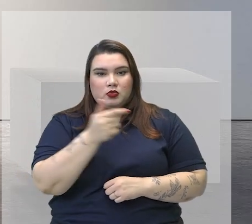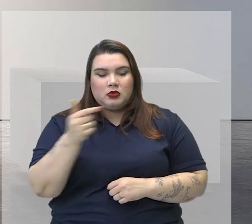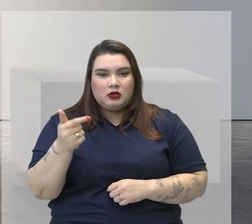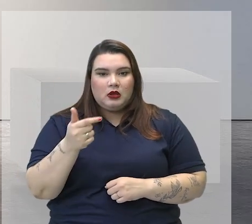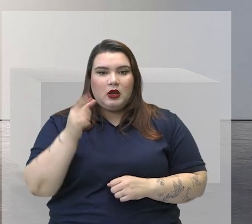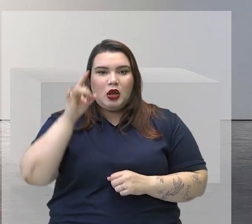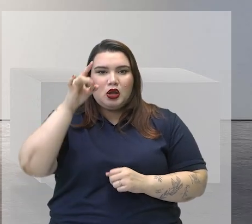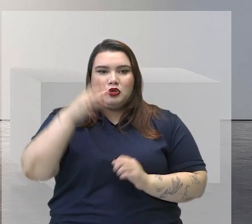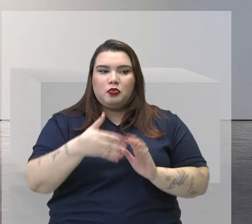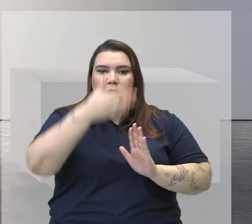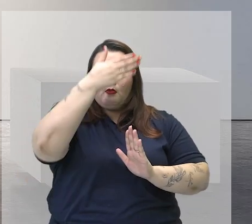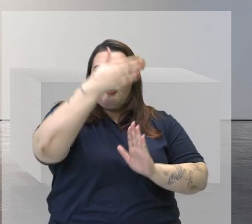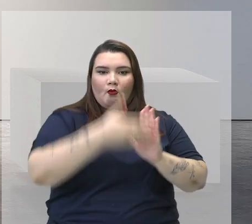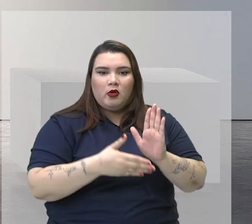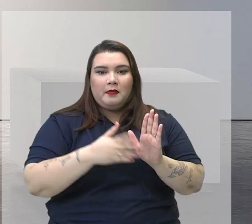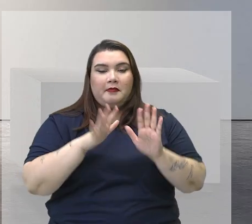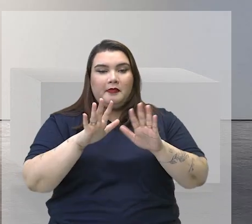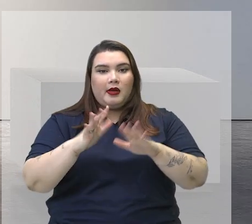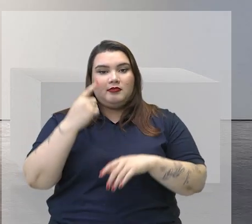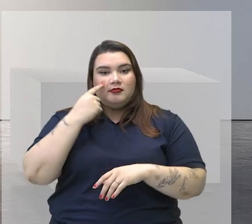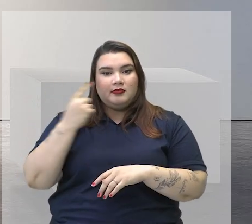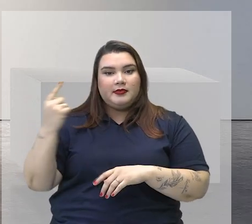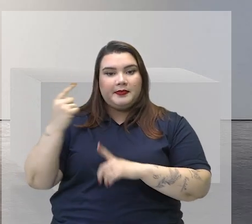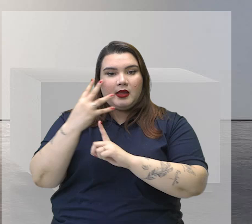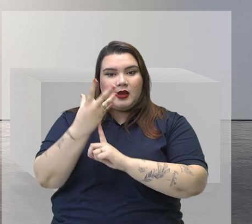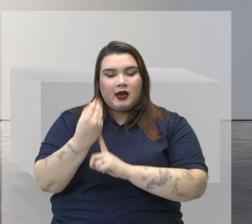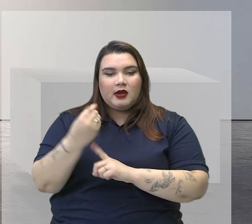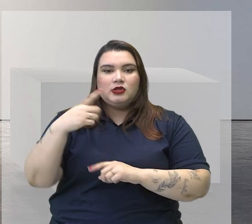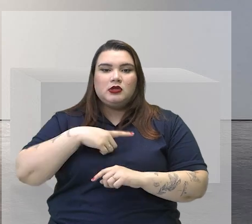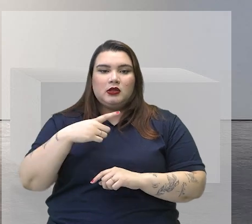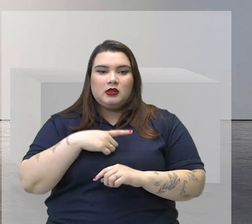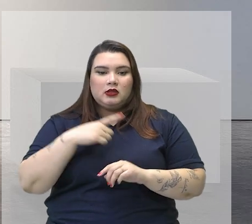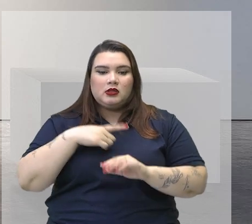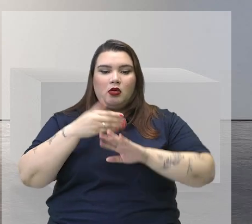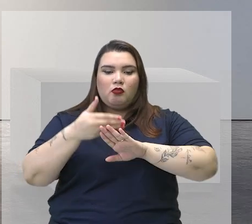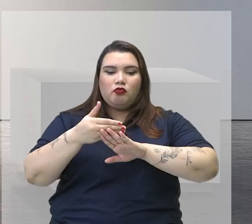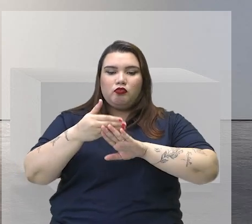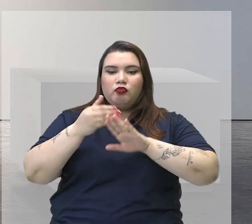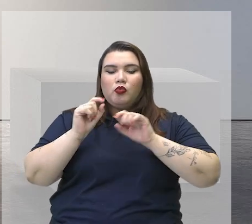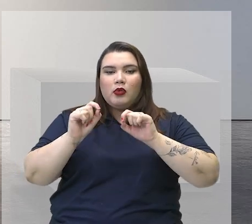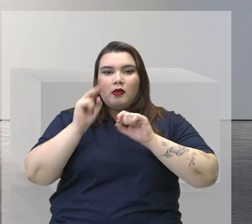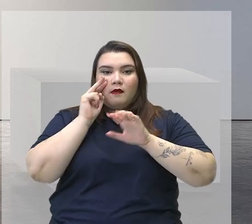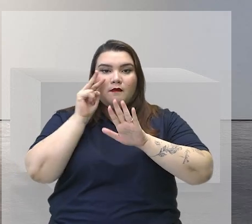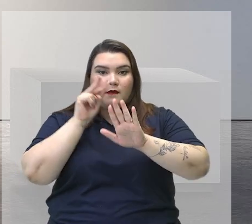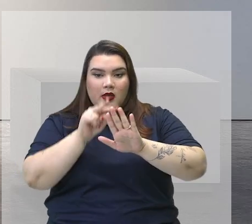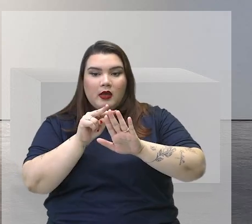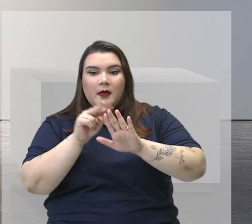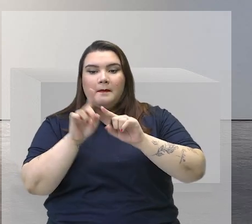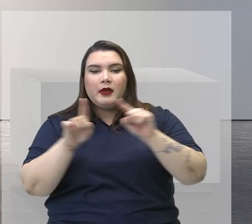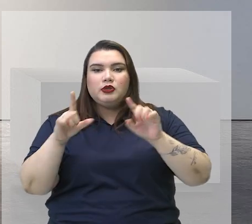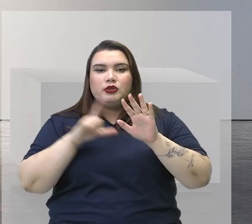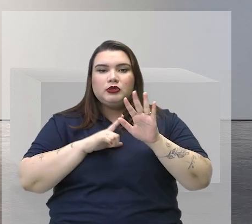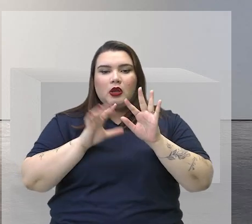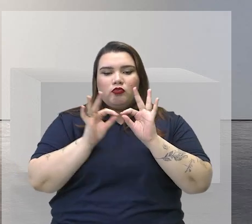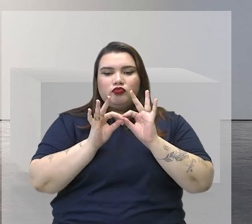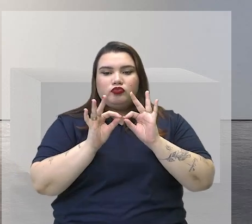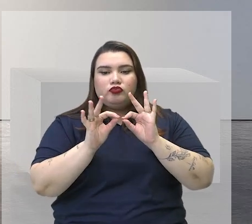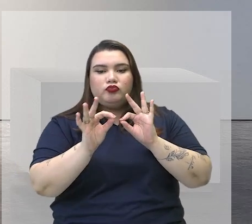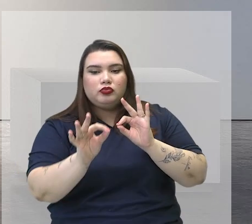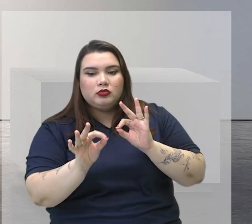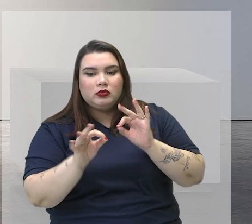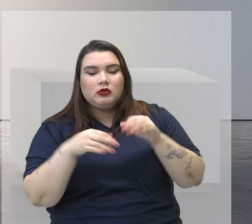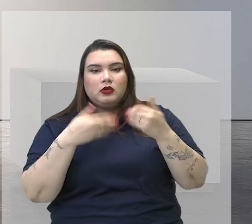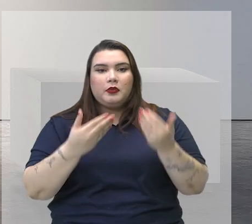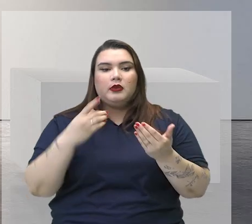Olha só essa perspectiva. Então, tem essa profundidade. Então, durante o Renascimento, houve um